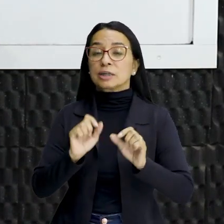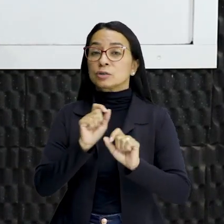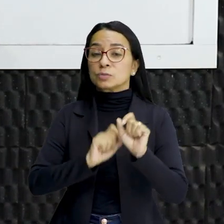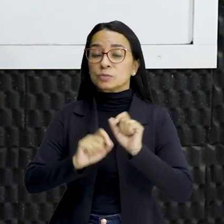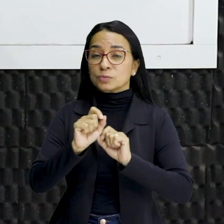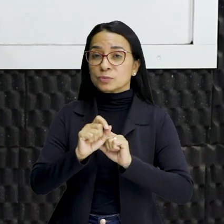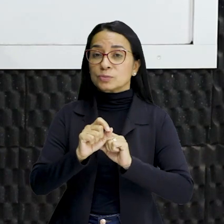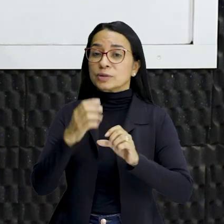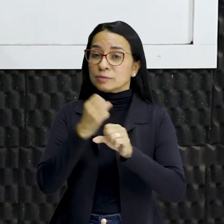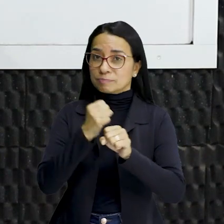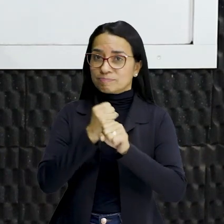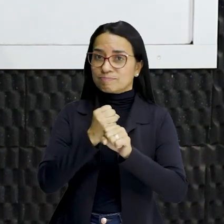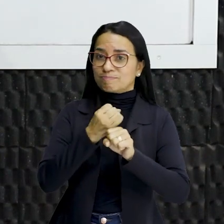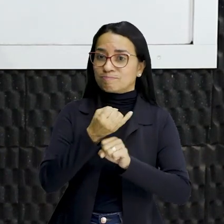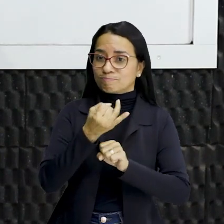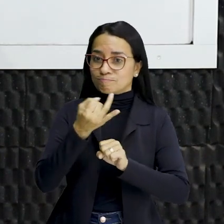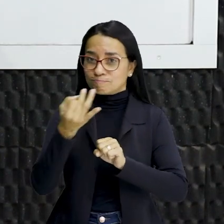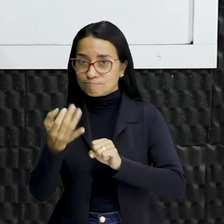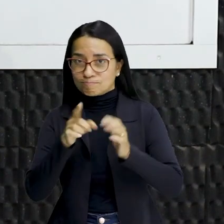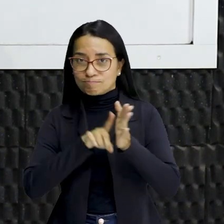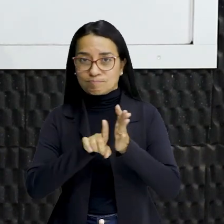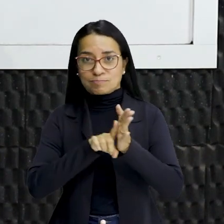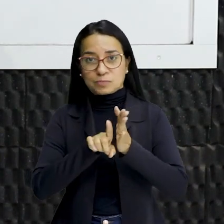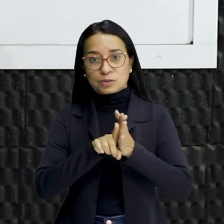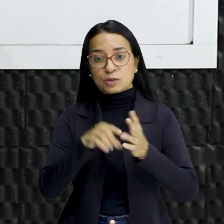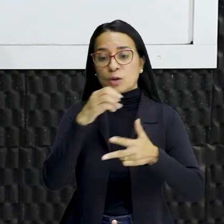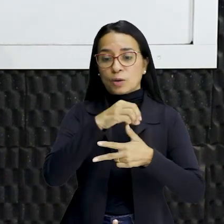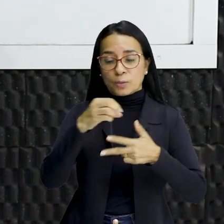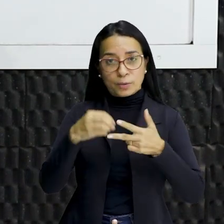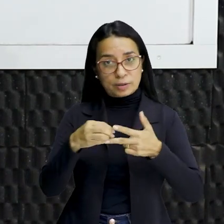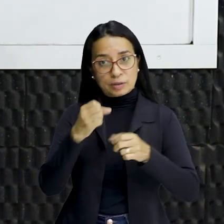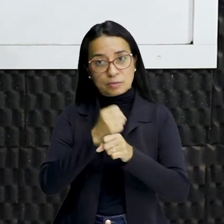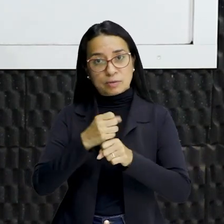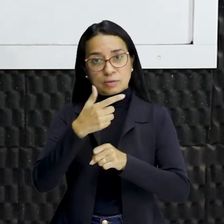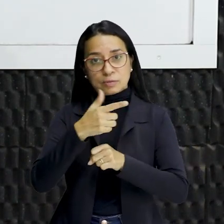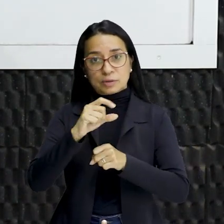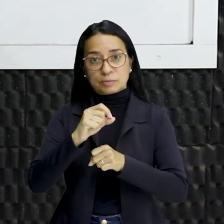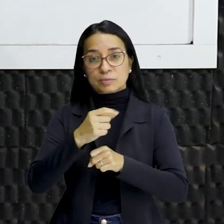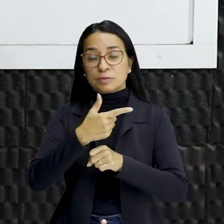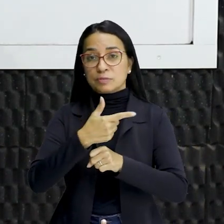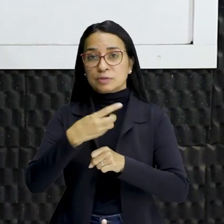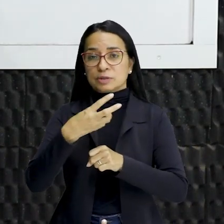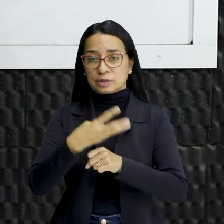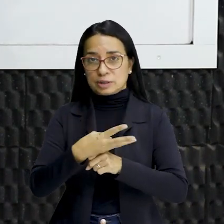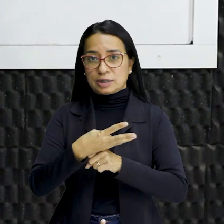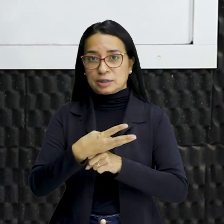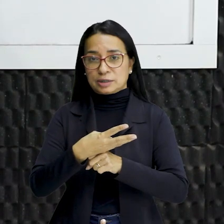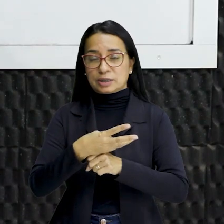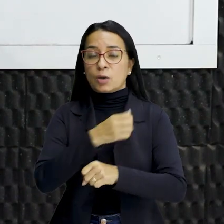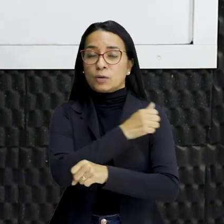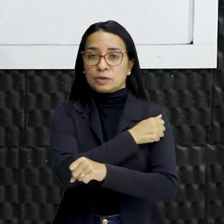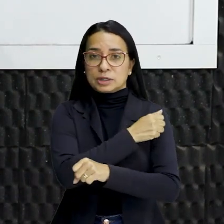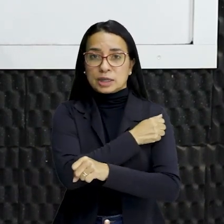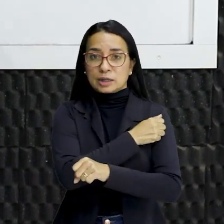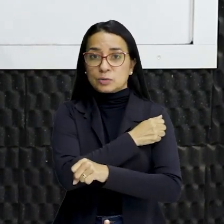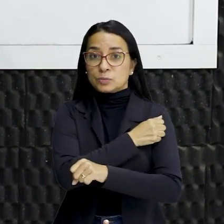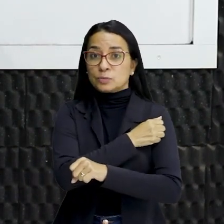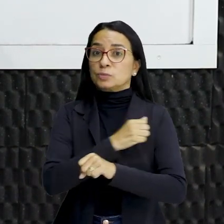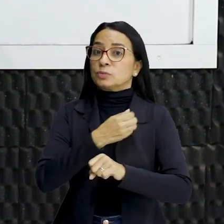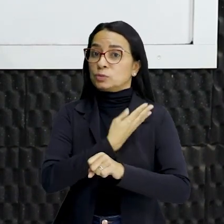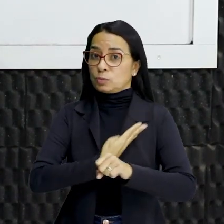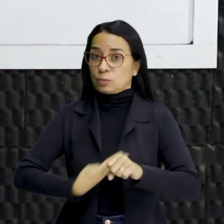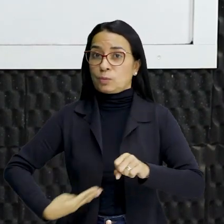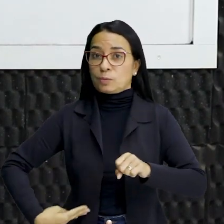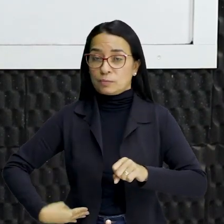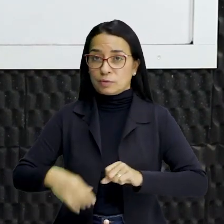vocês estatística né fazer revisão para o Enem 2023 os nossos vestibulando da rede estadual de ensino